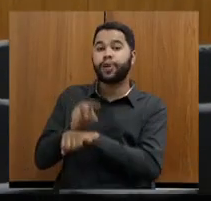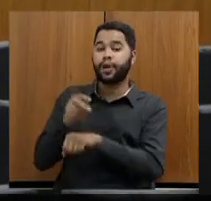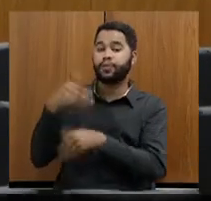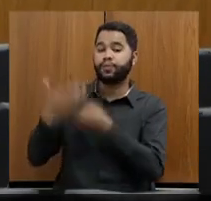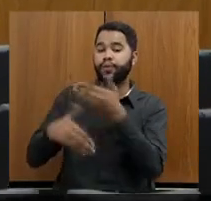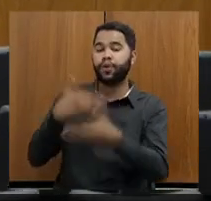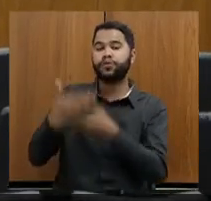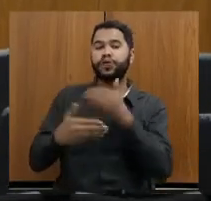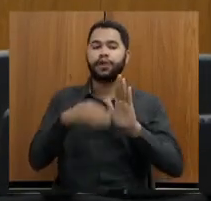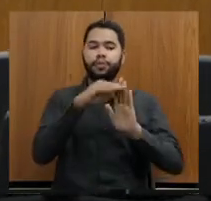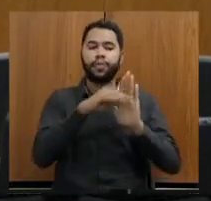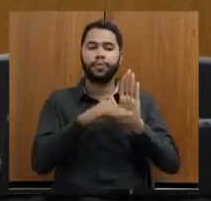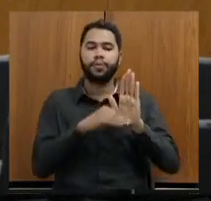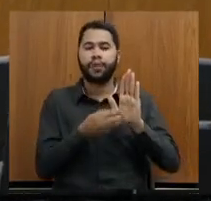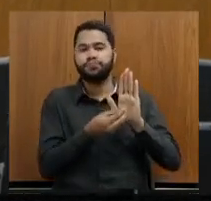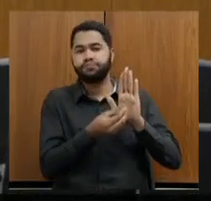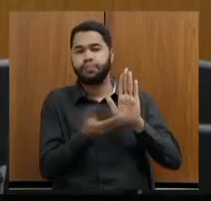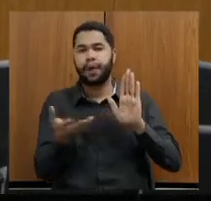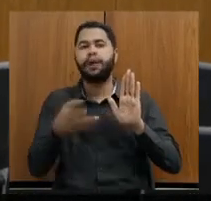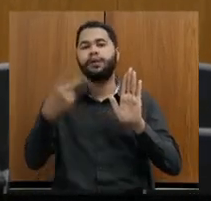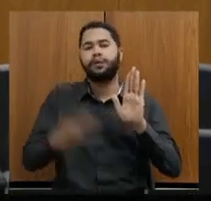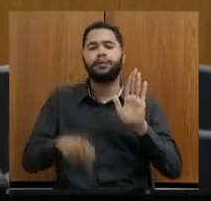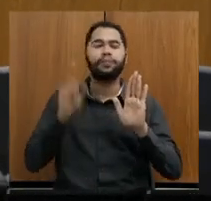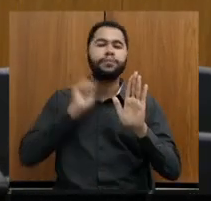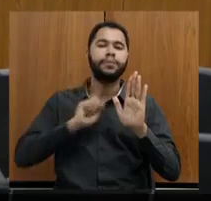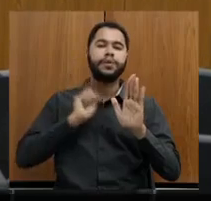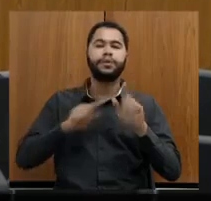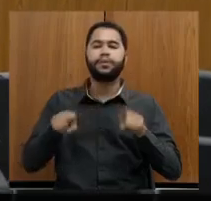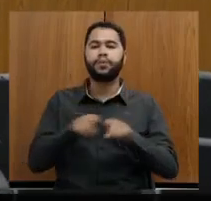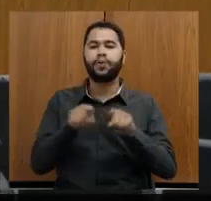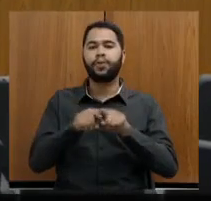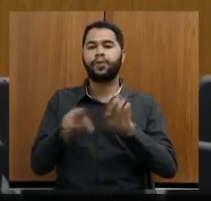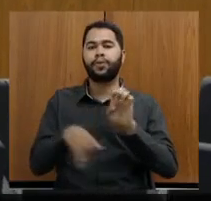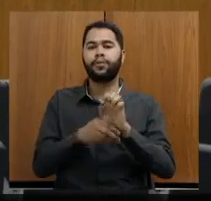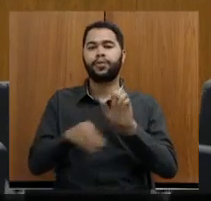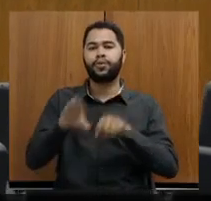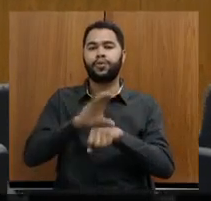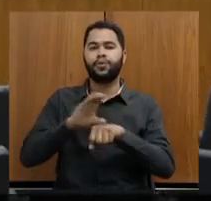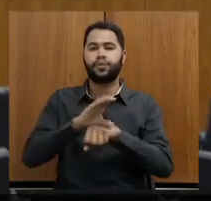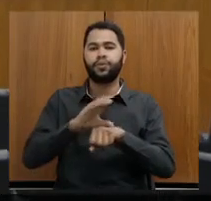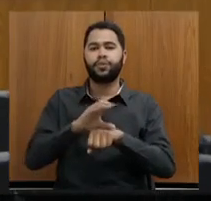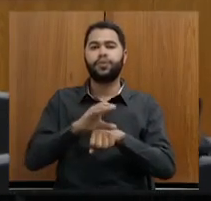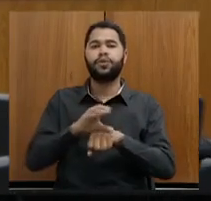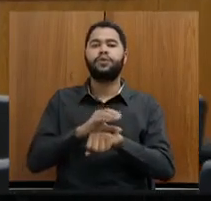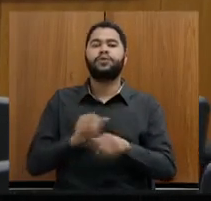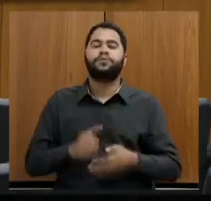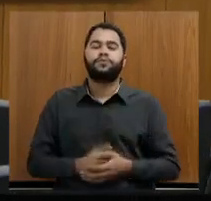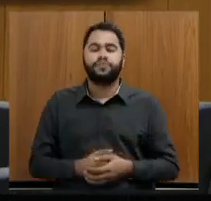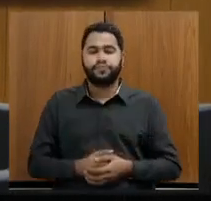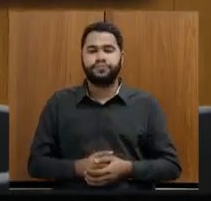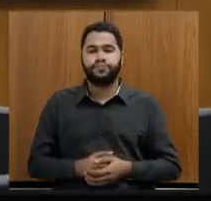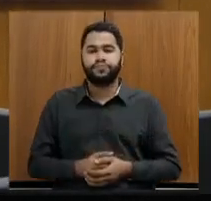processo de prestação de contas instituído em Minas Gerais pelo e-mail da Constituição 99/2019